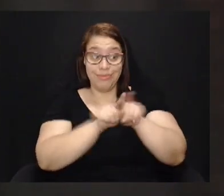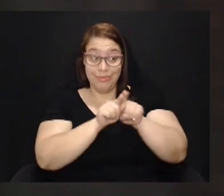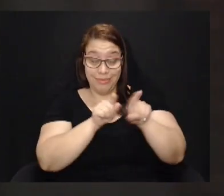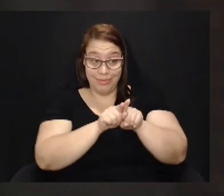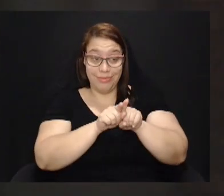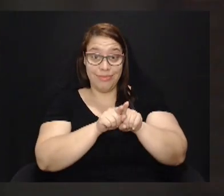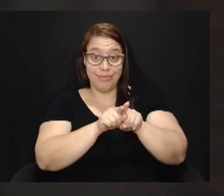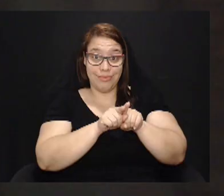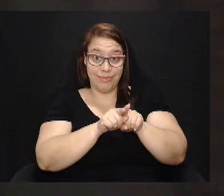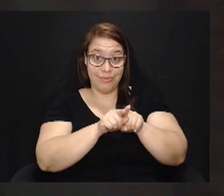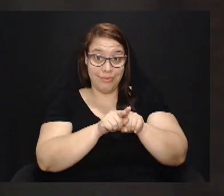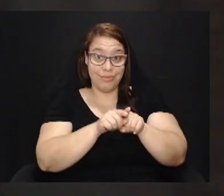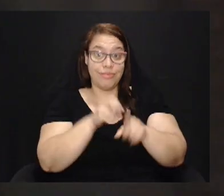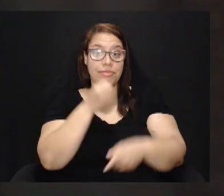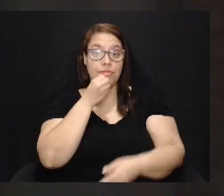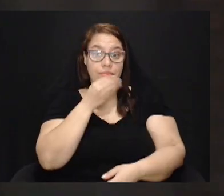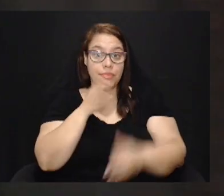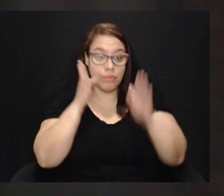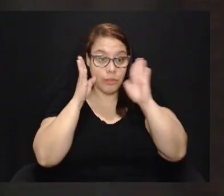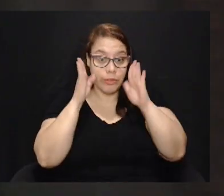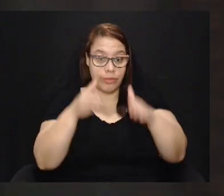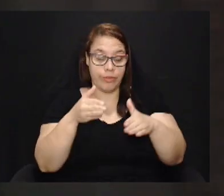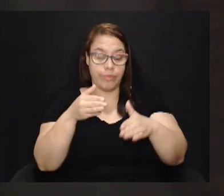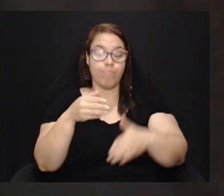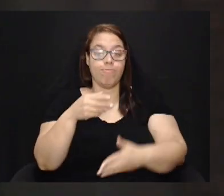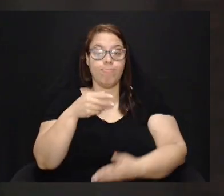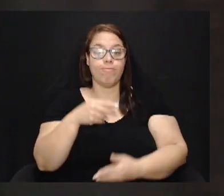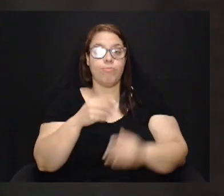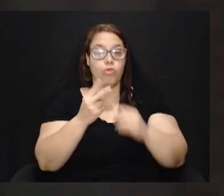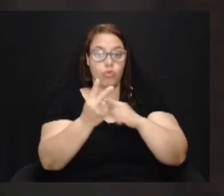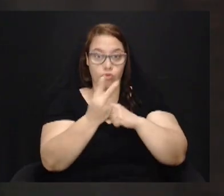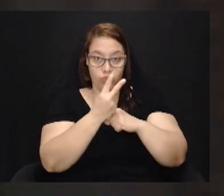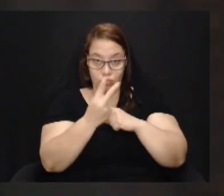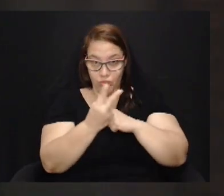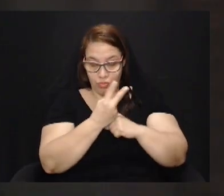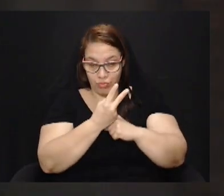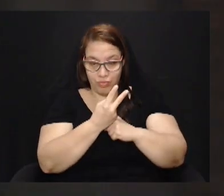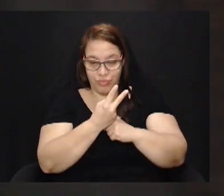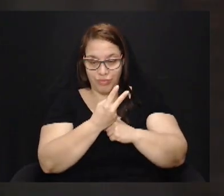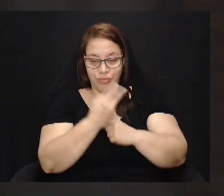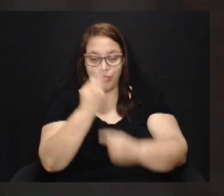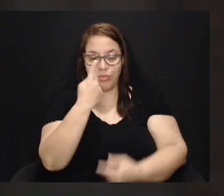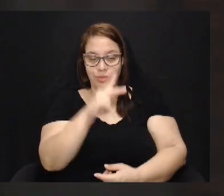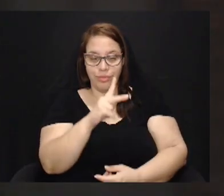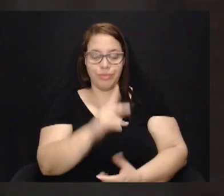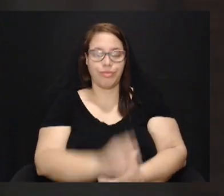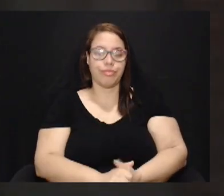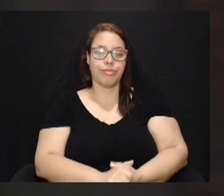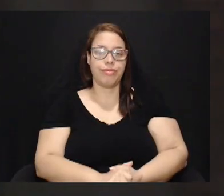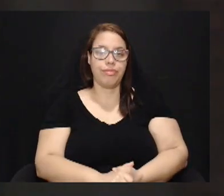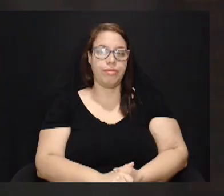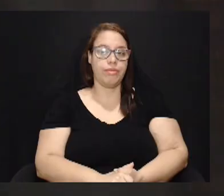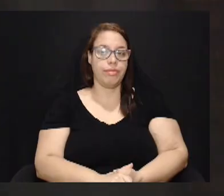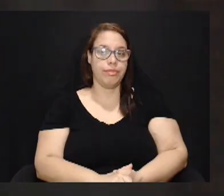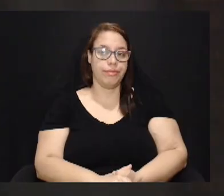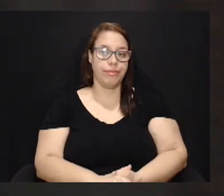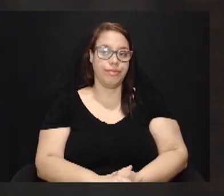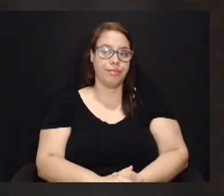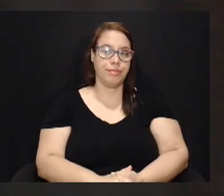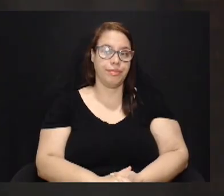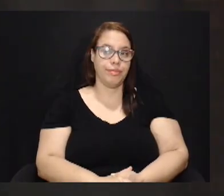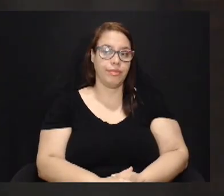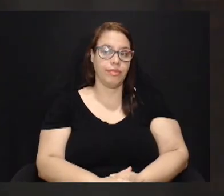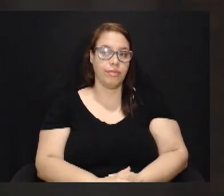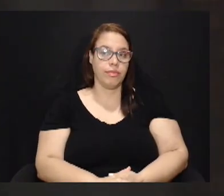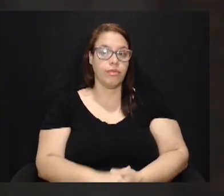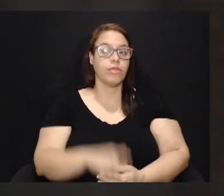Muito também você com você, né? Aquele momento de você estar fazendo algo totalmente dedicado, que exige que você